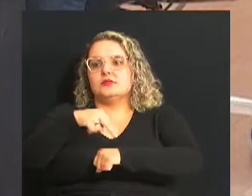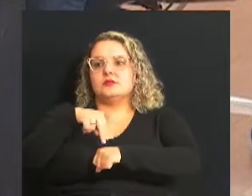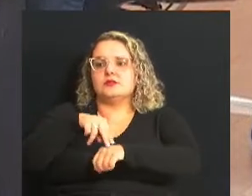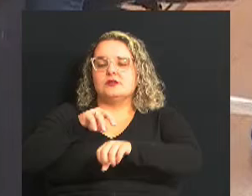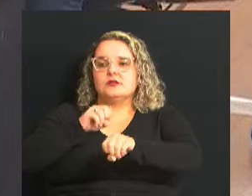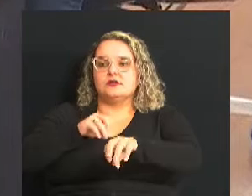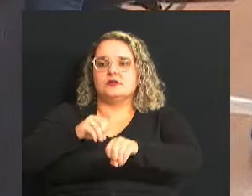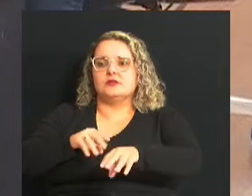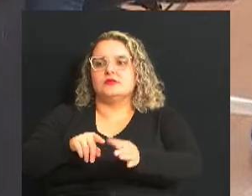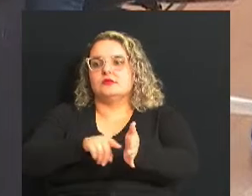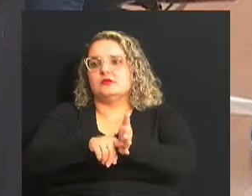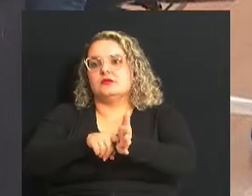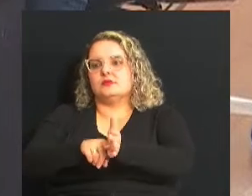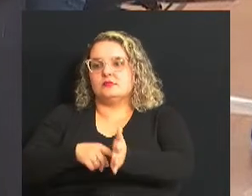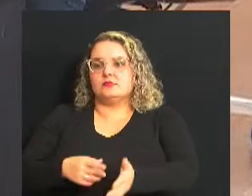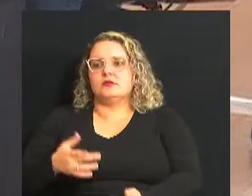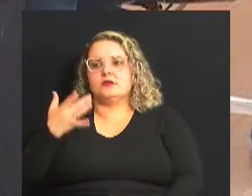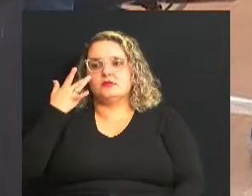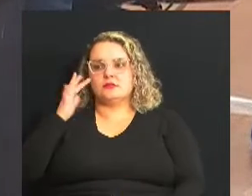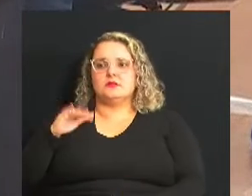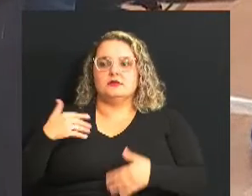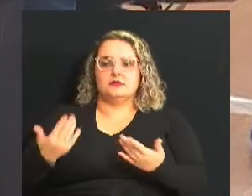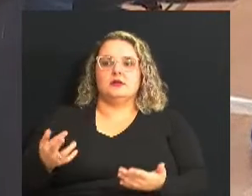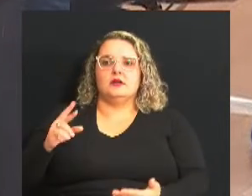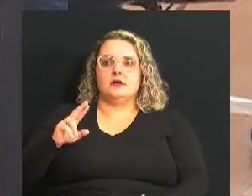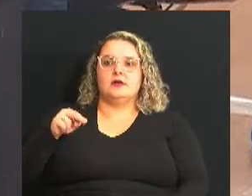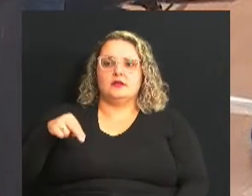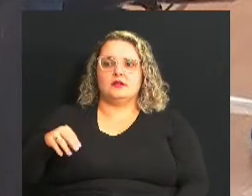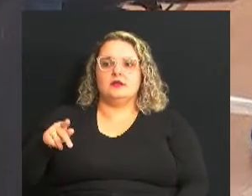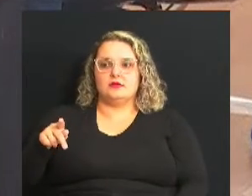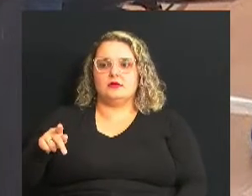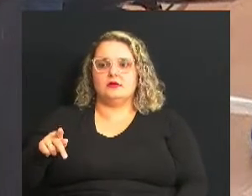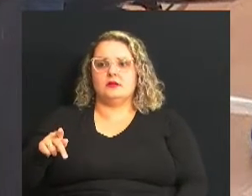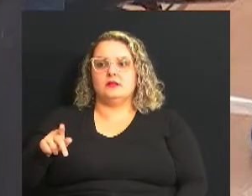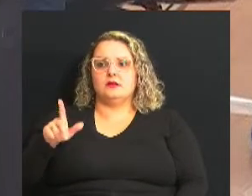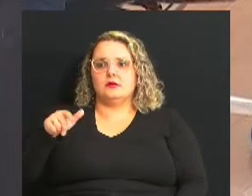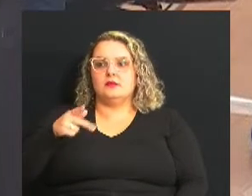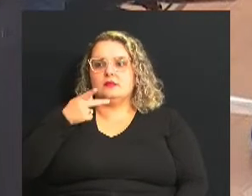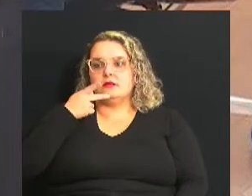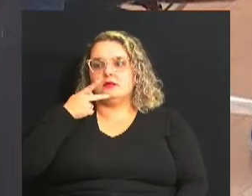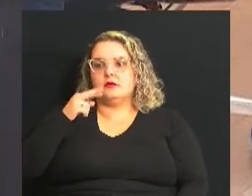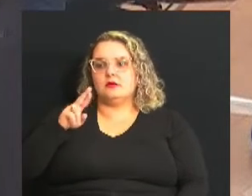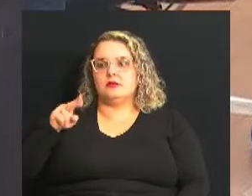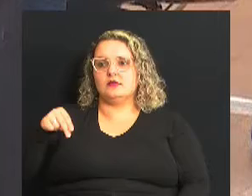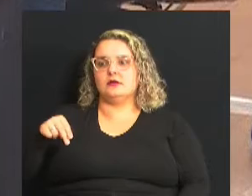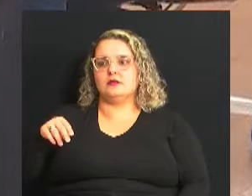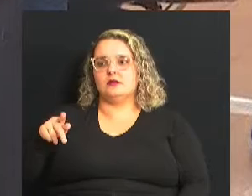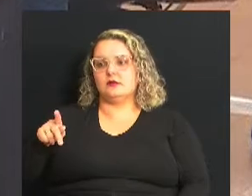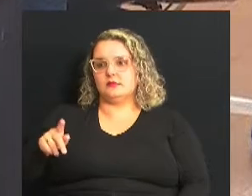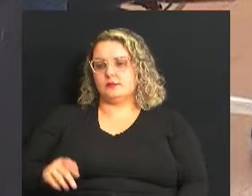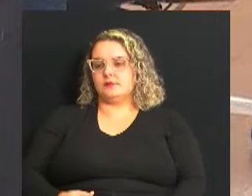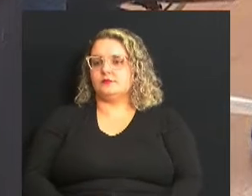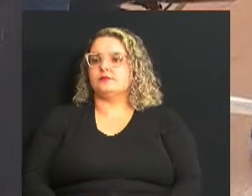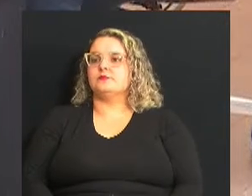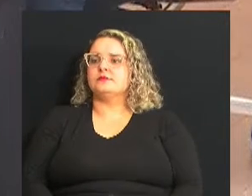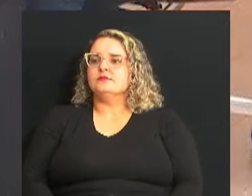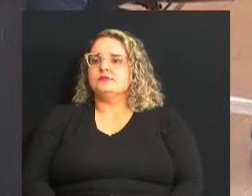e Pesquisa, para quem não sabe, a RNP. Depois você vai falar um pouquinho da RNP aí na hora que passar.